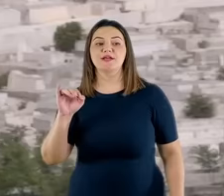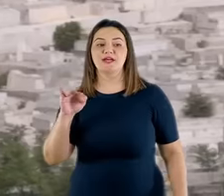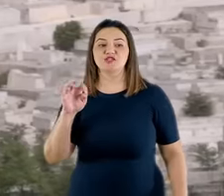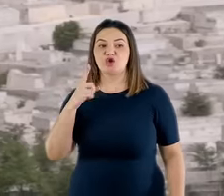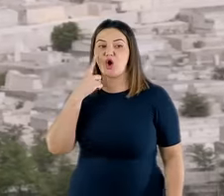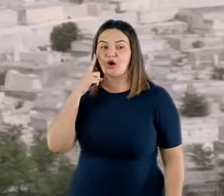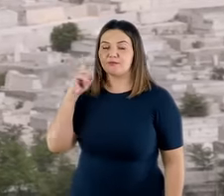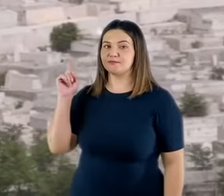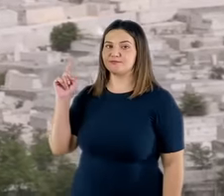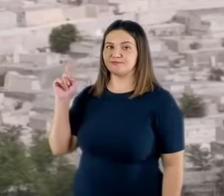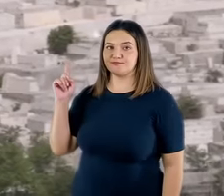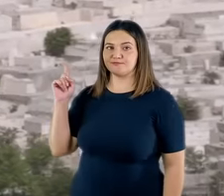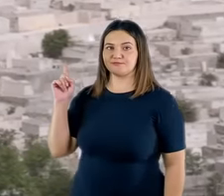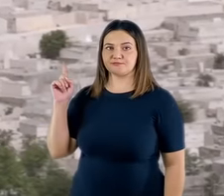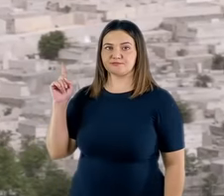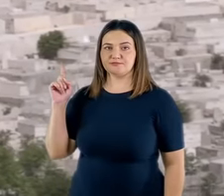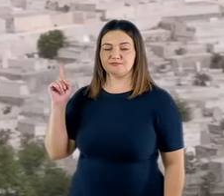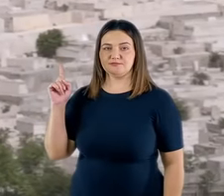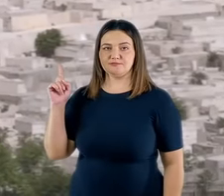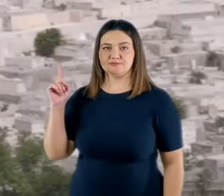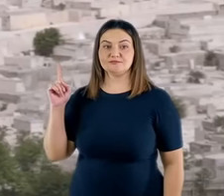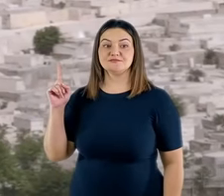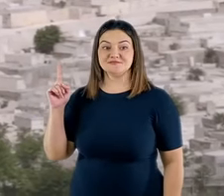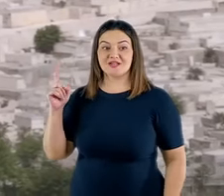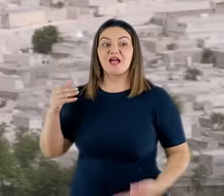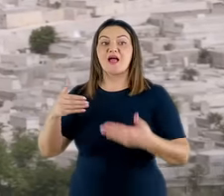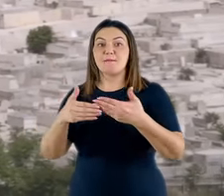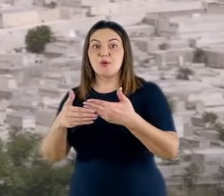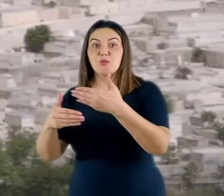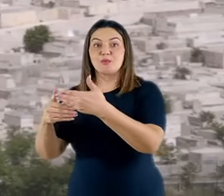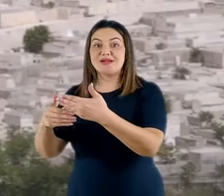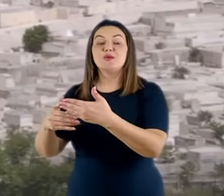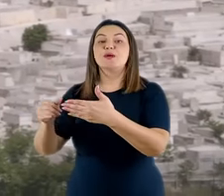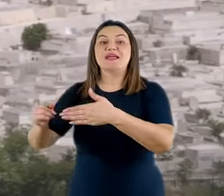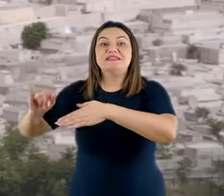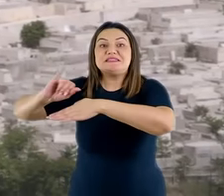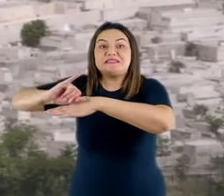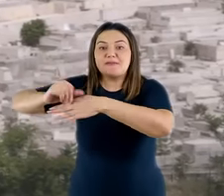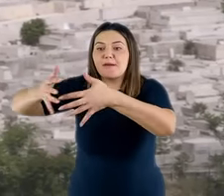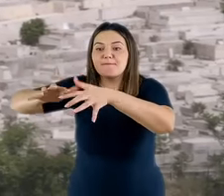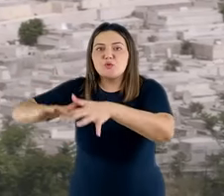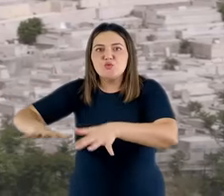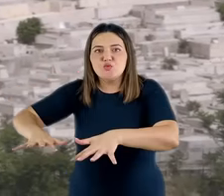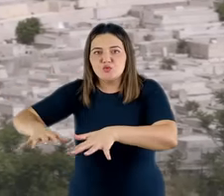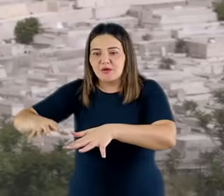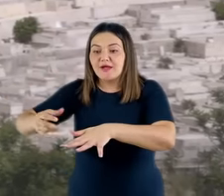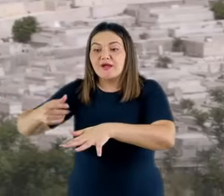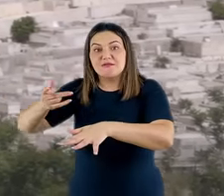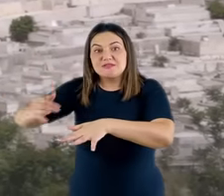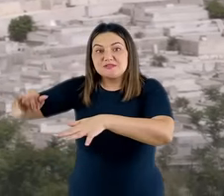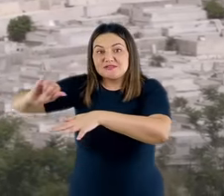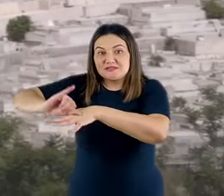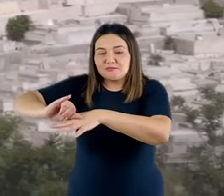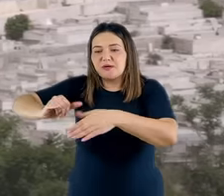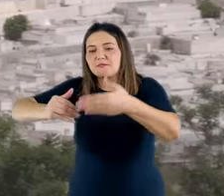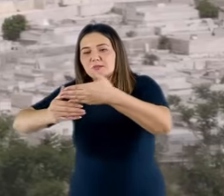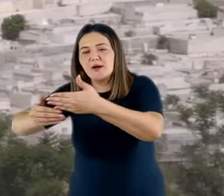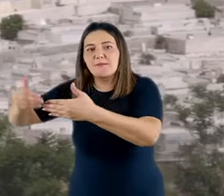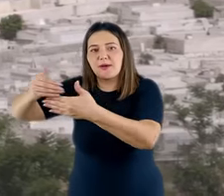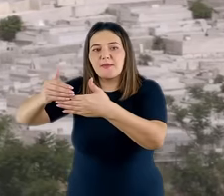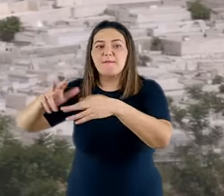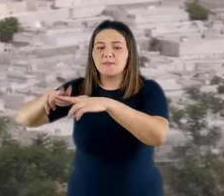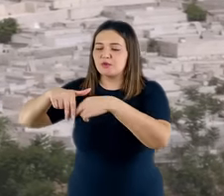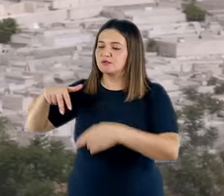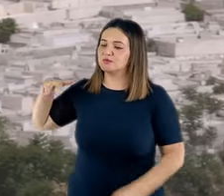oriental. Aquela muralha que está lá está construída em cima exatamente das muralhas do tempo de Jesus. Então ele